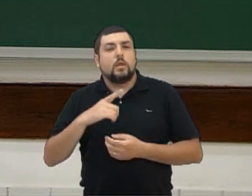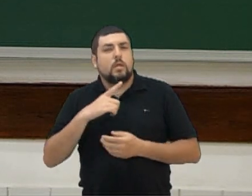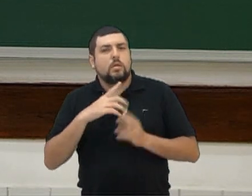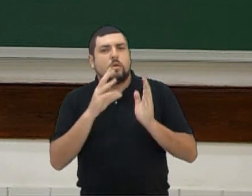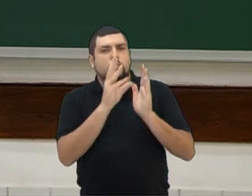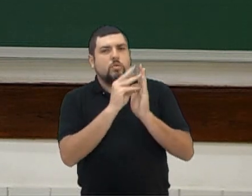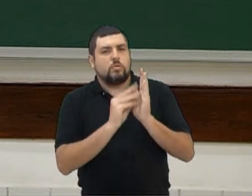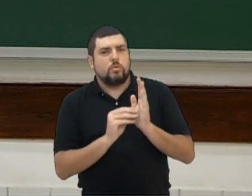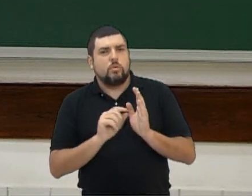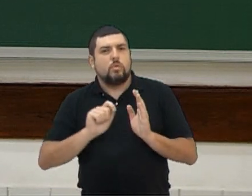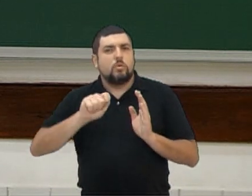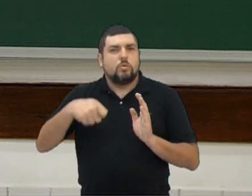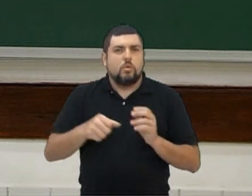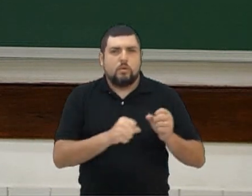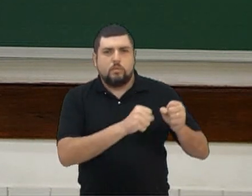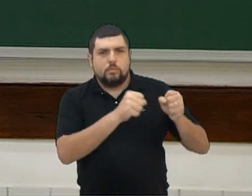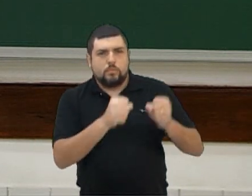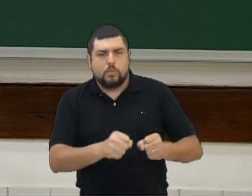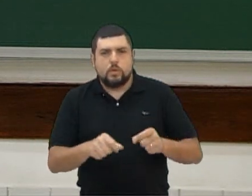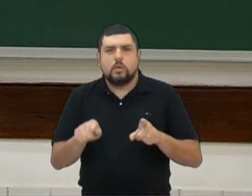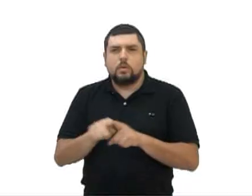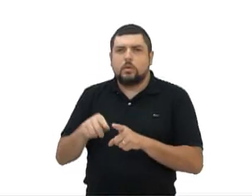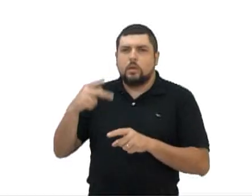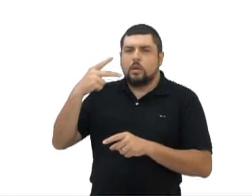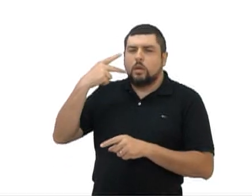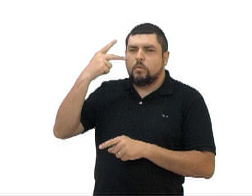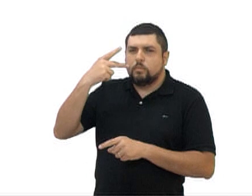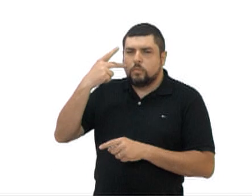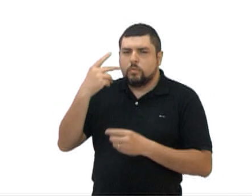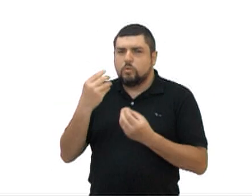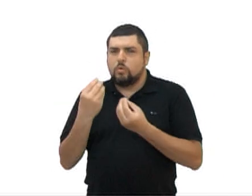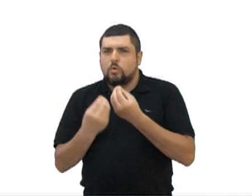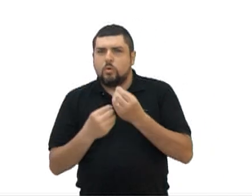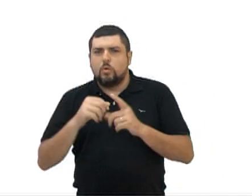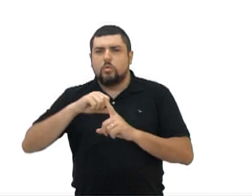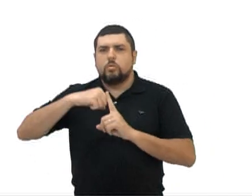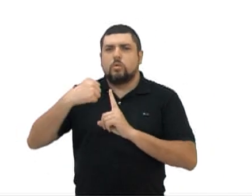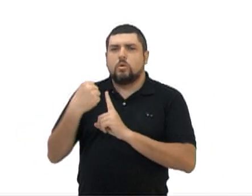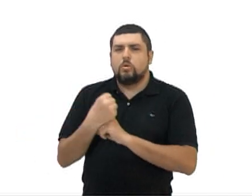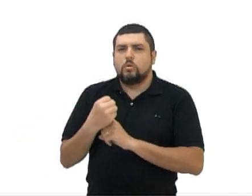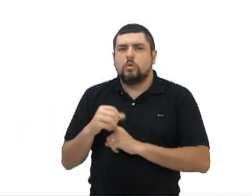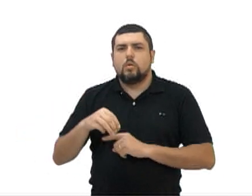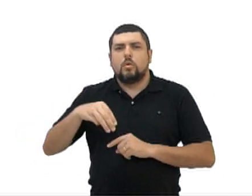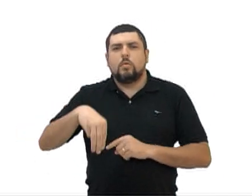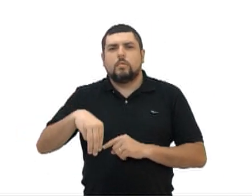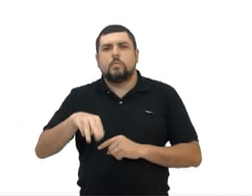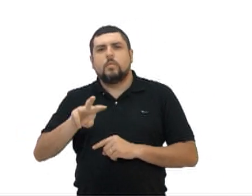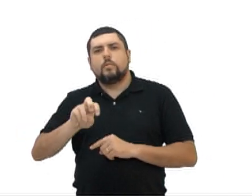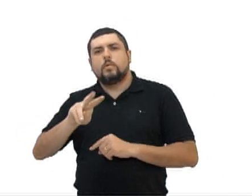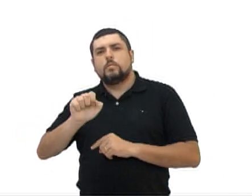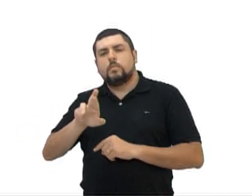sobre poder e política dentro do pensamento do sociólogo alemão Max Weber.